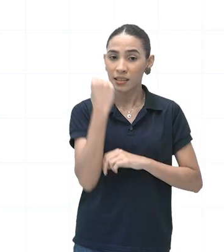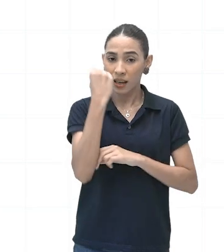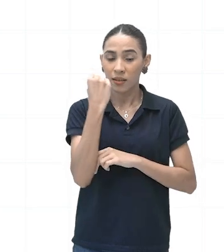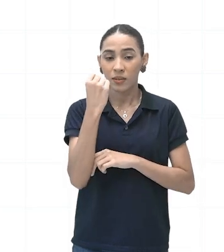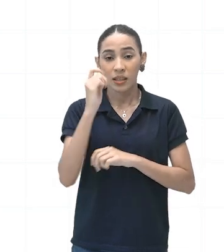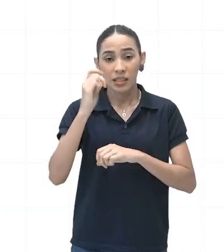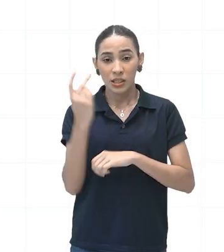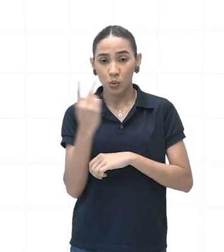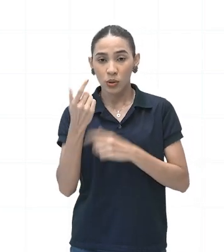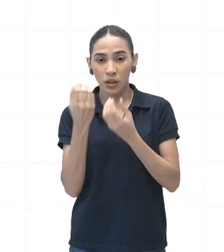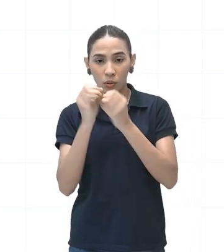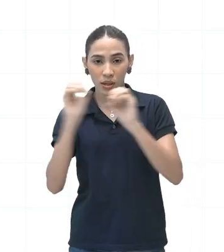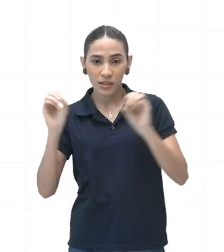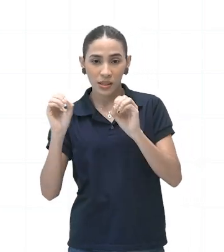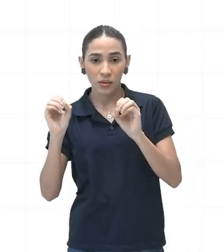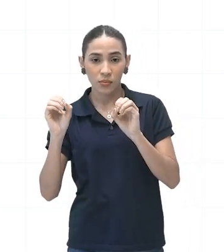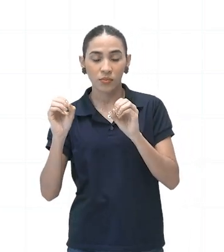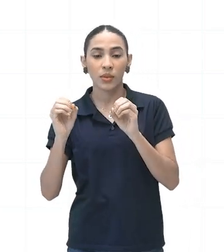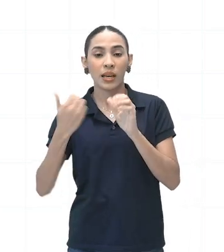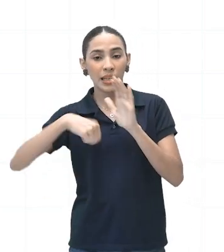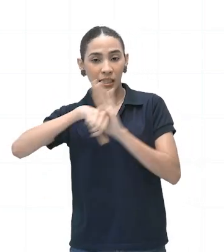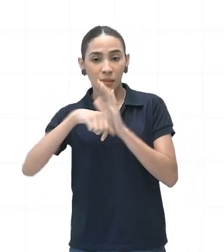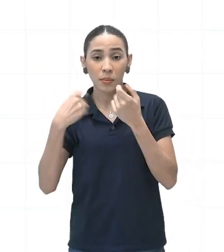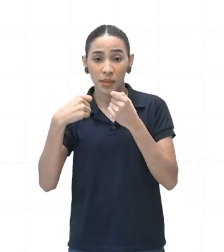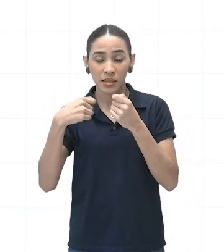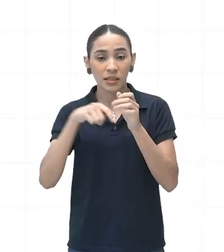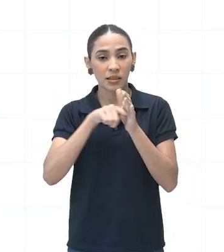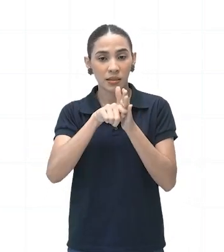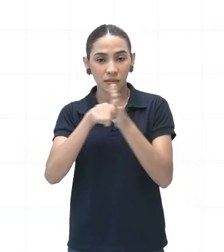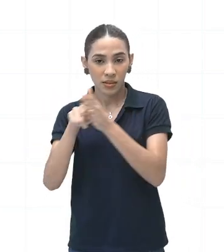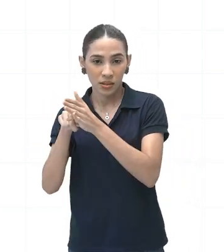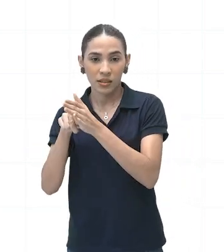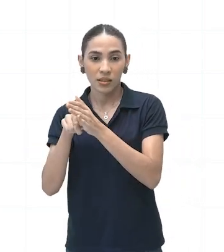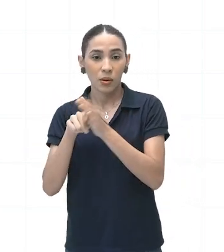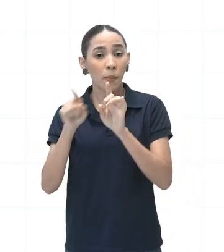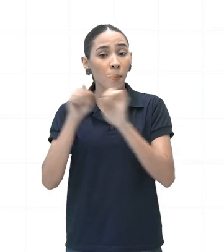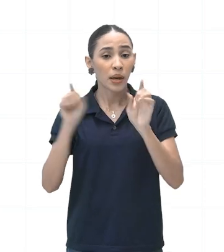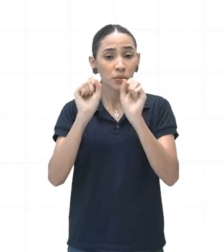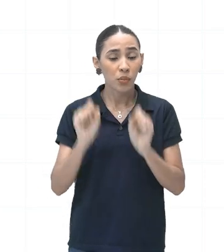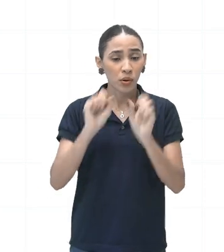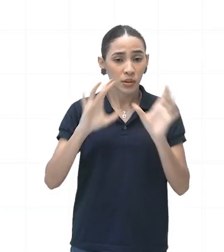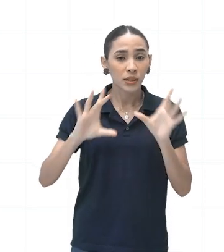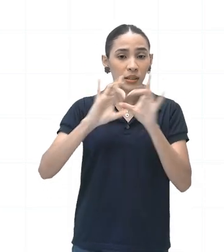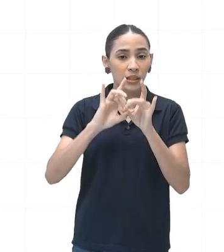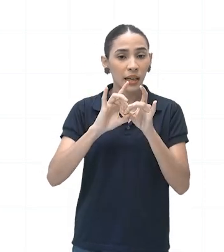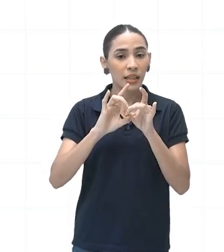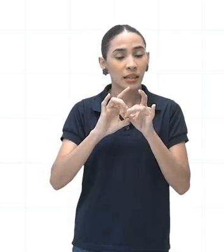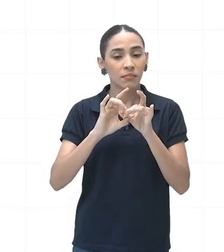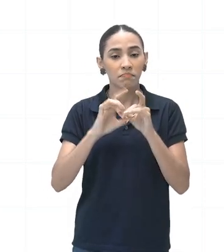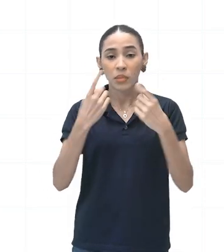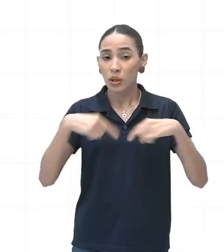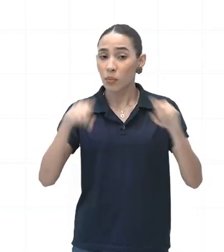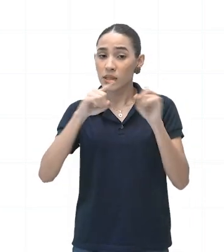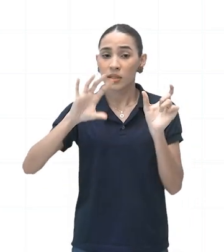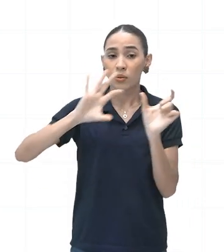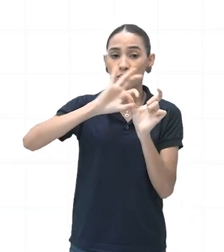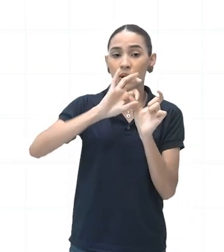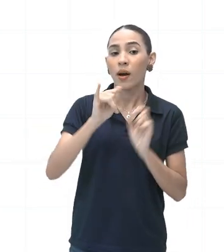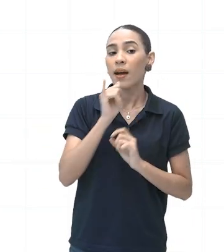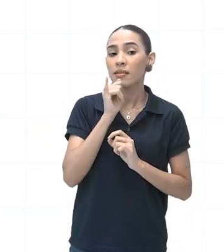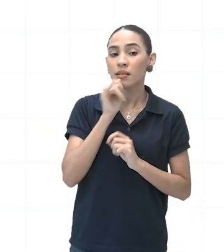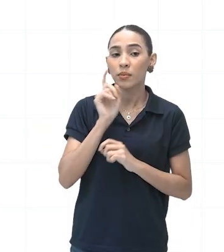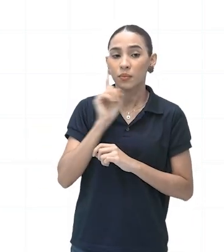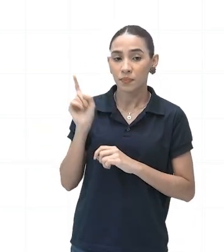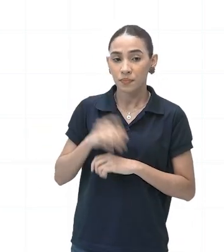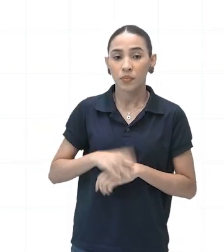precisam de investigação séria. Mas eu posso também ter ela ligadas sem que eu tenha uma conjunção, como no exemplo abaixo.